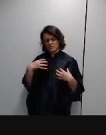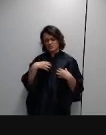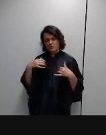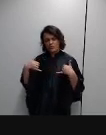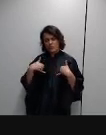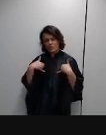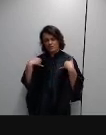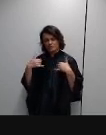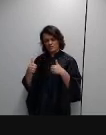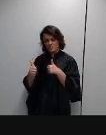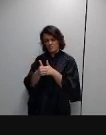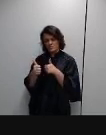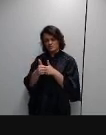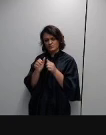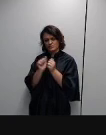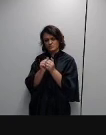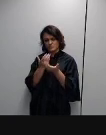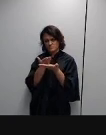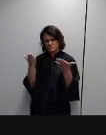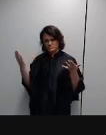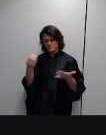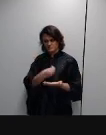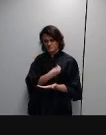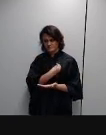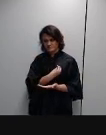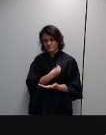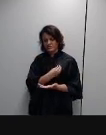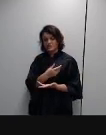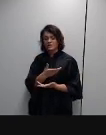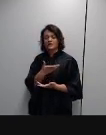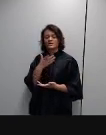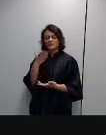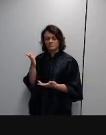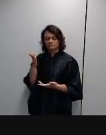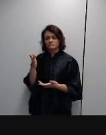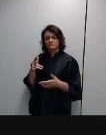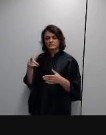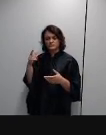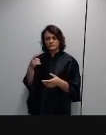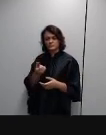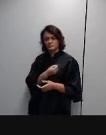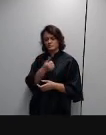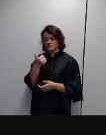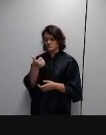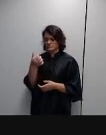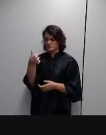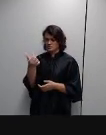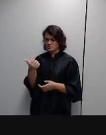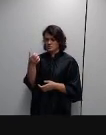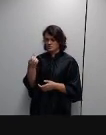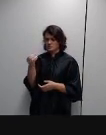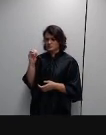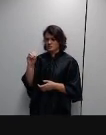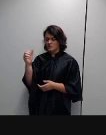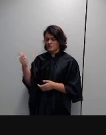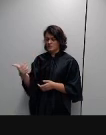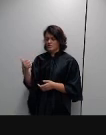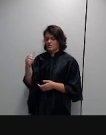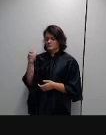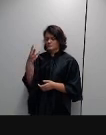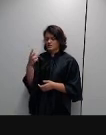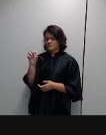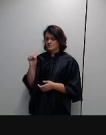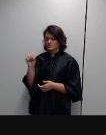excelência Isso foi no resp 1601 386 do DF palavra do Me desculpe a